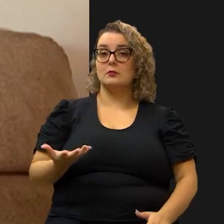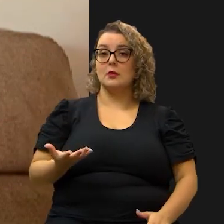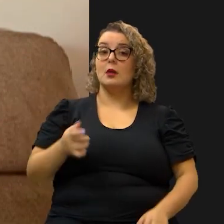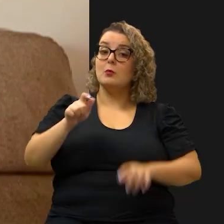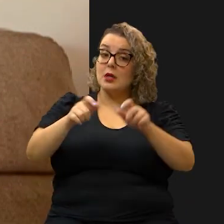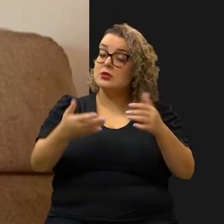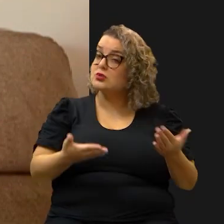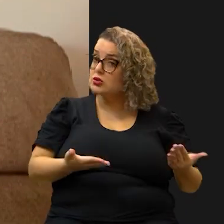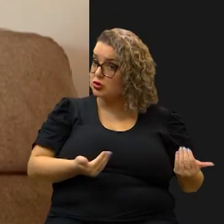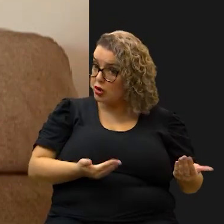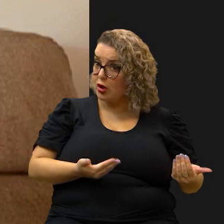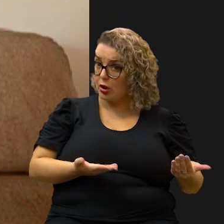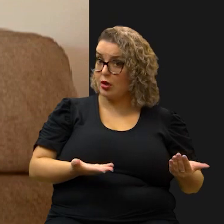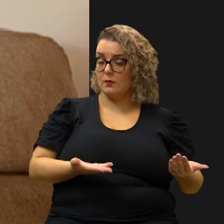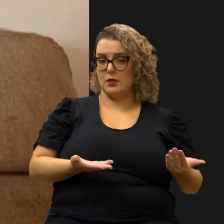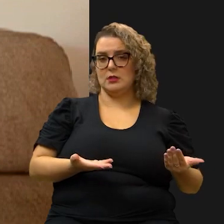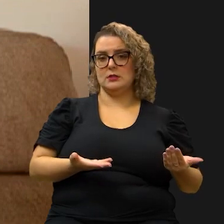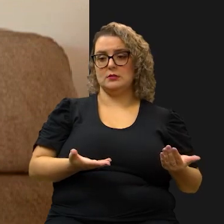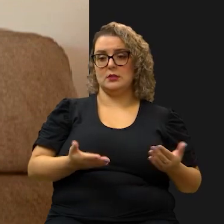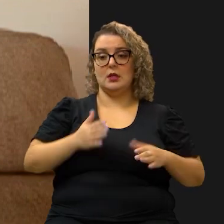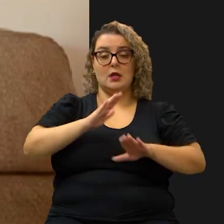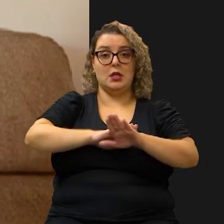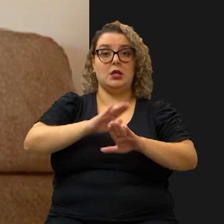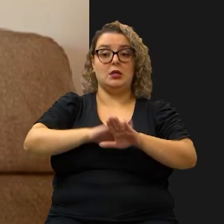são pessoas jovens e pessoas